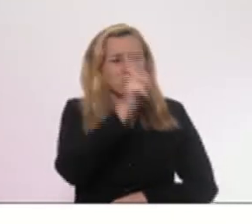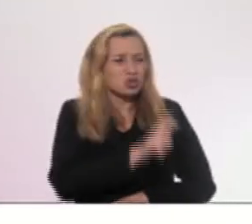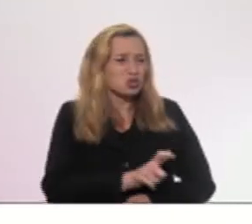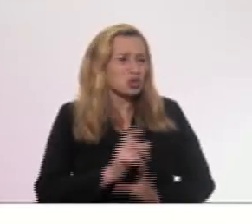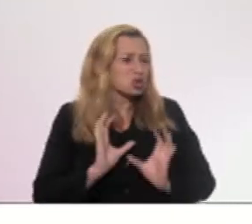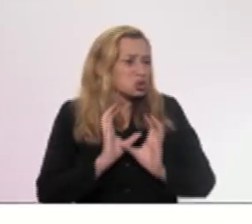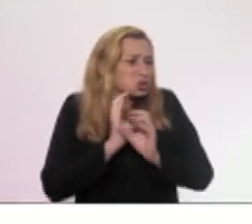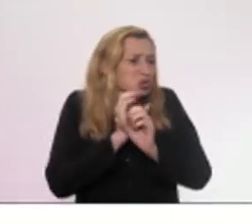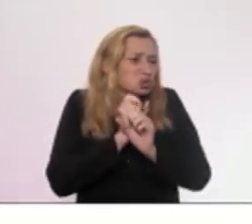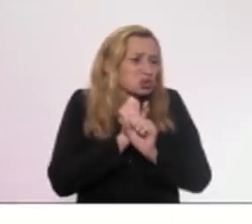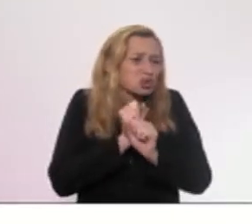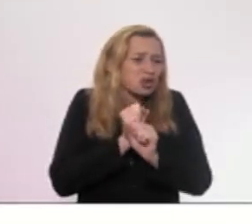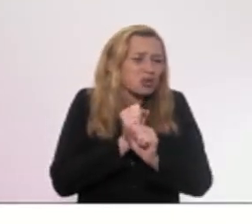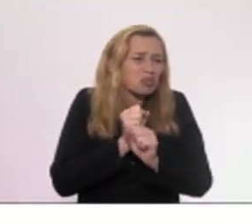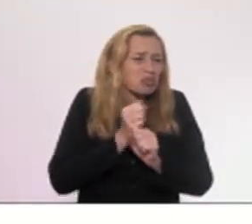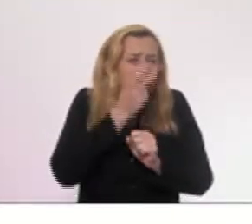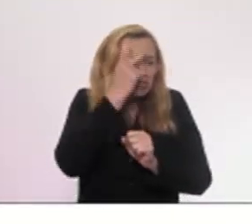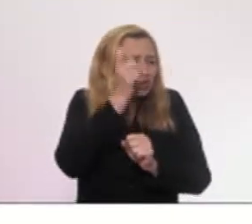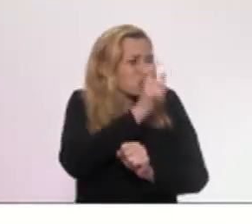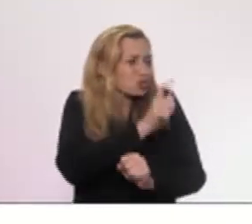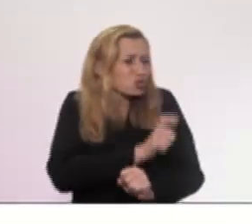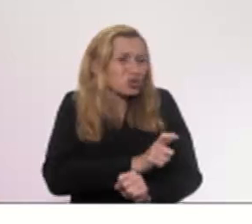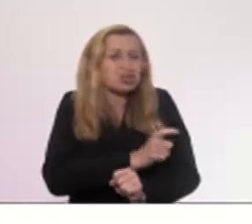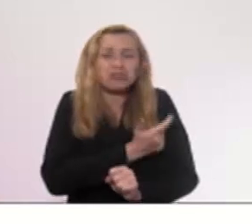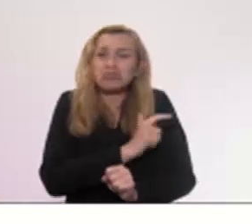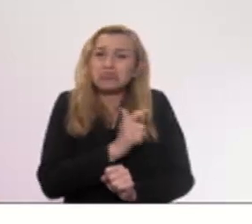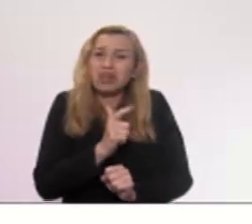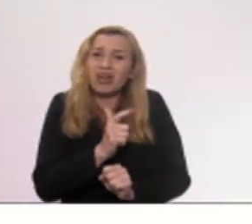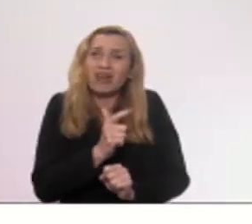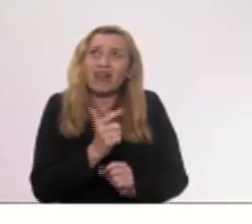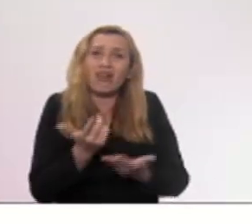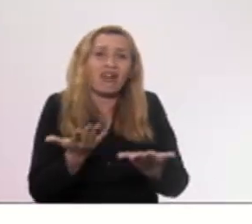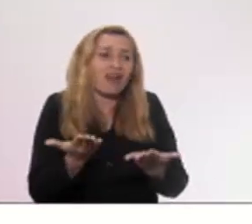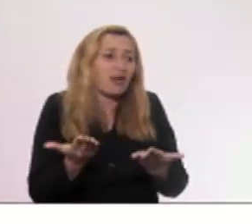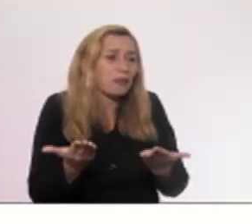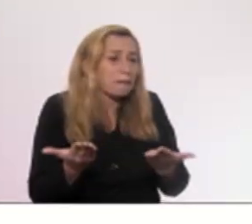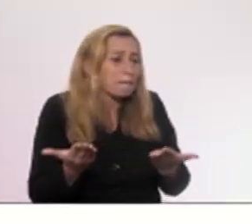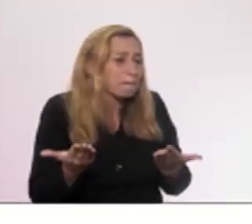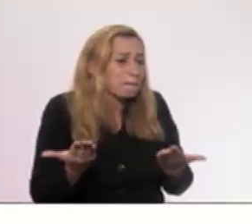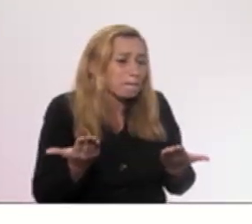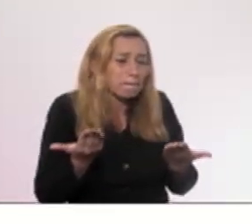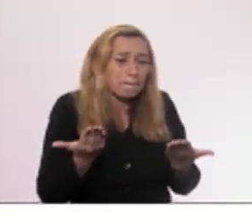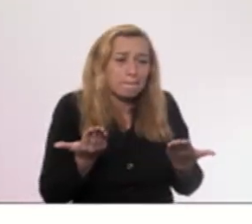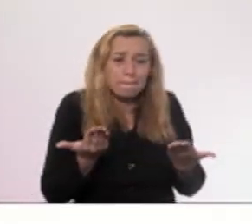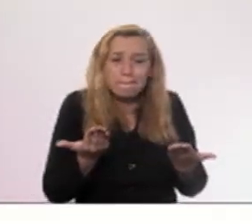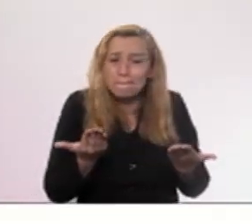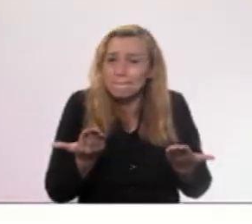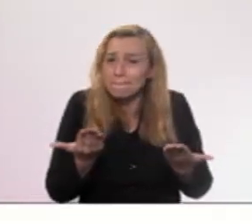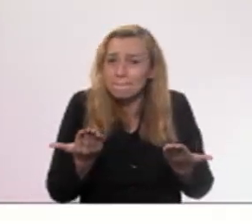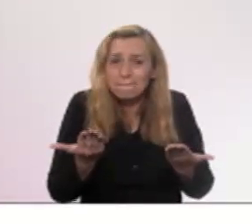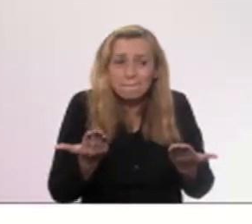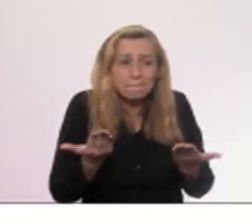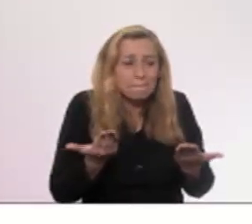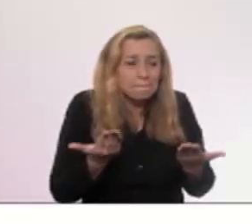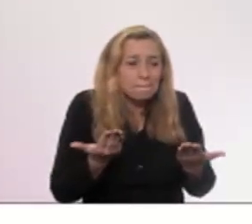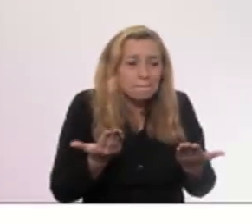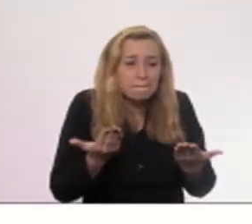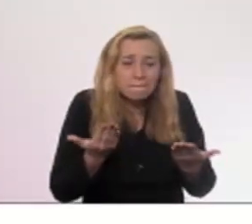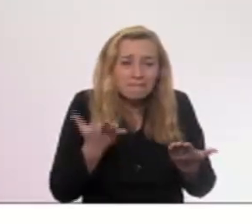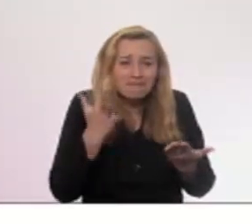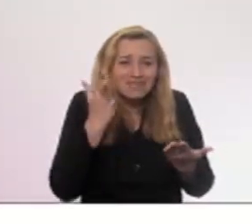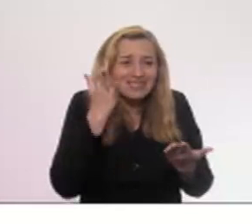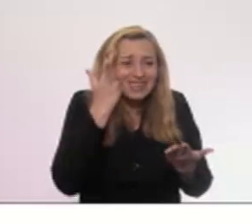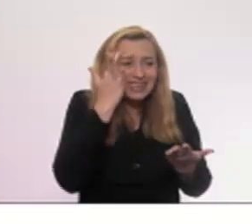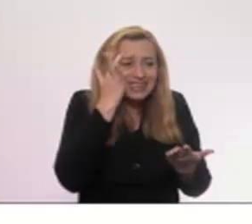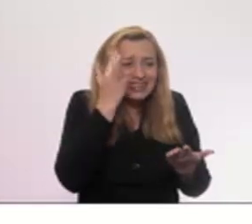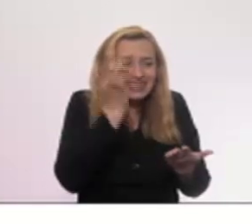obscuro, um personagem que não tem, digamos, sequer a mínima